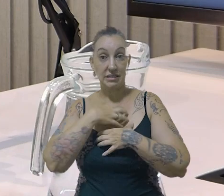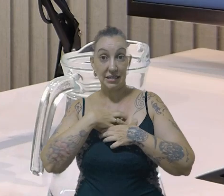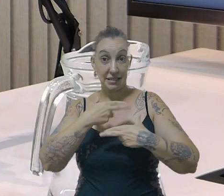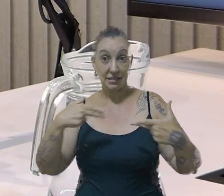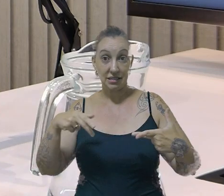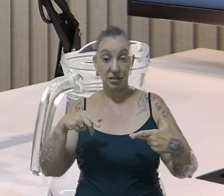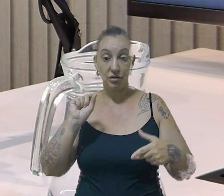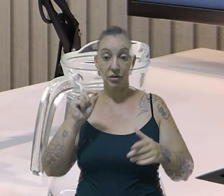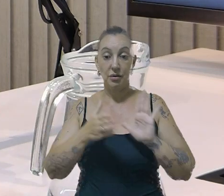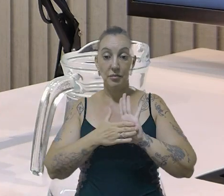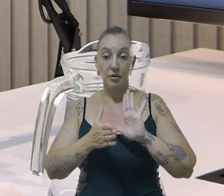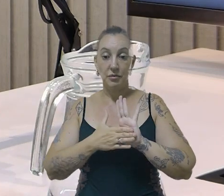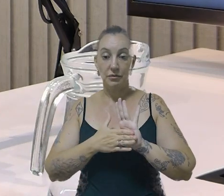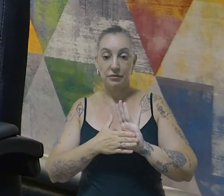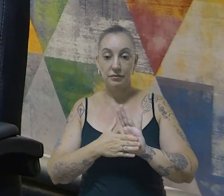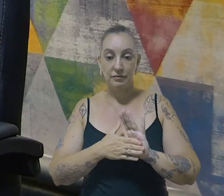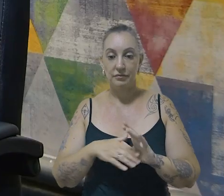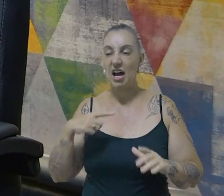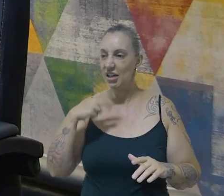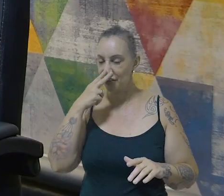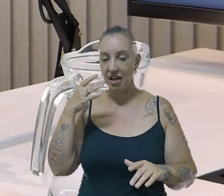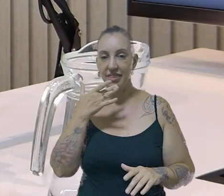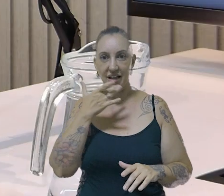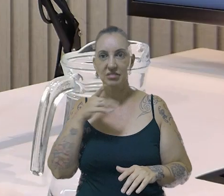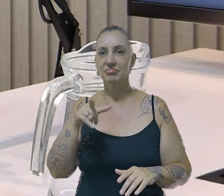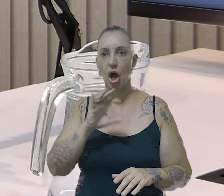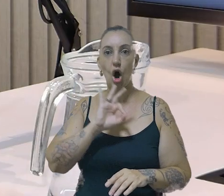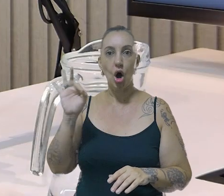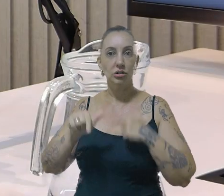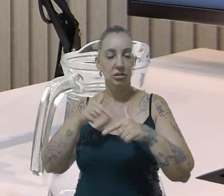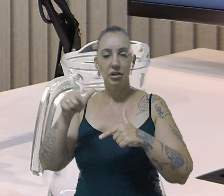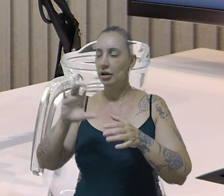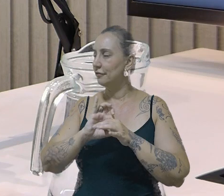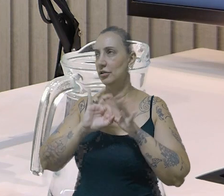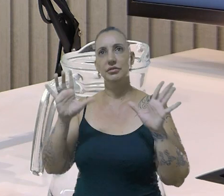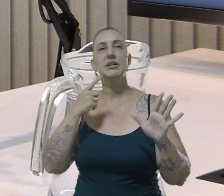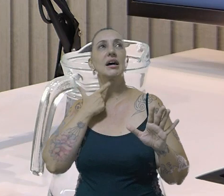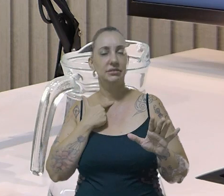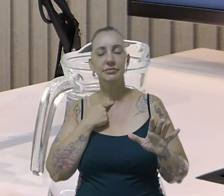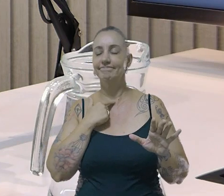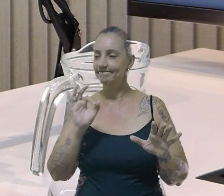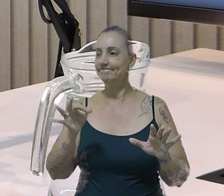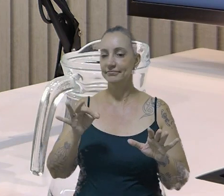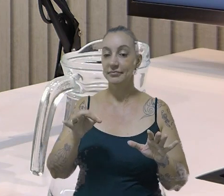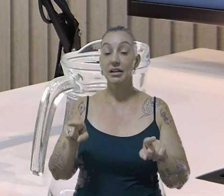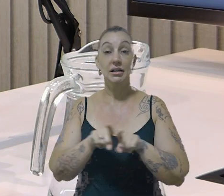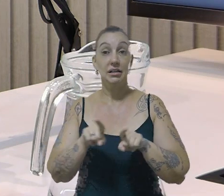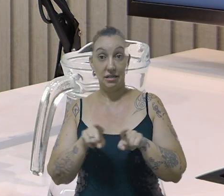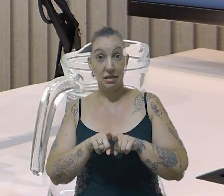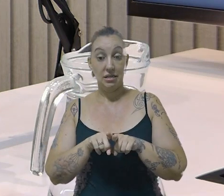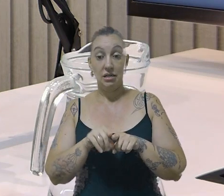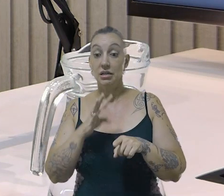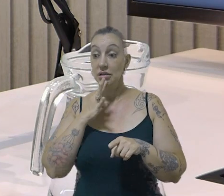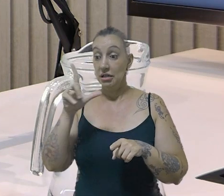tá propondo assim Ah deve ser uma delícia não é ótimo trabalhar à vontade assim e e ao mesmo tempo que eu não conhecia